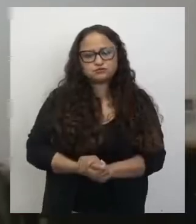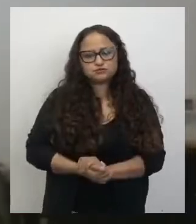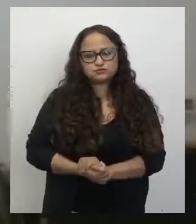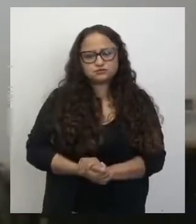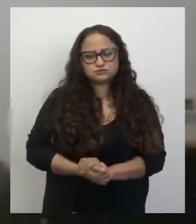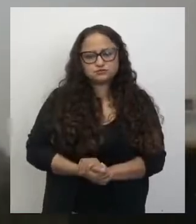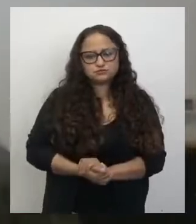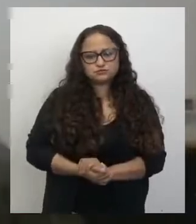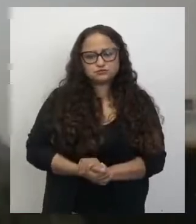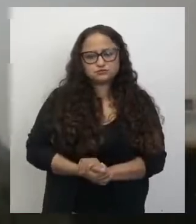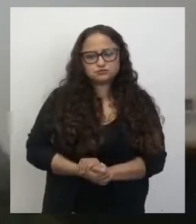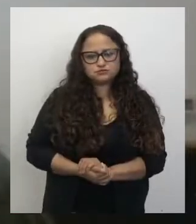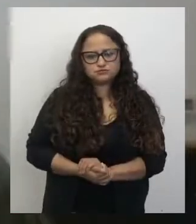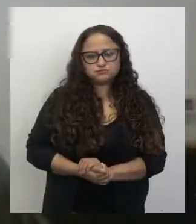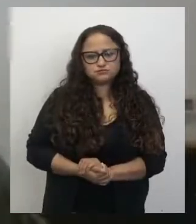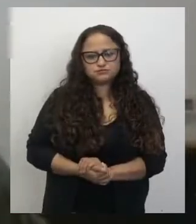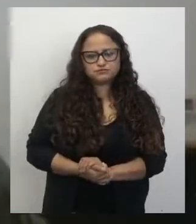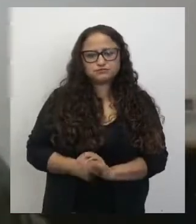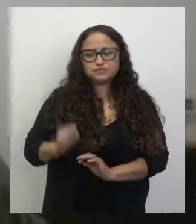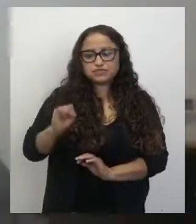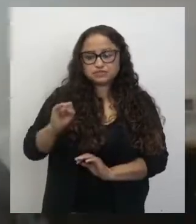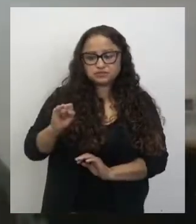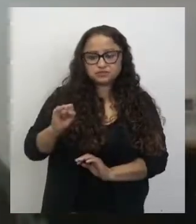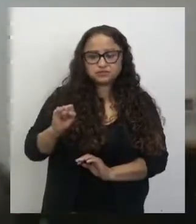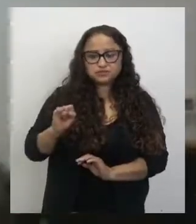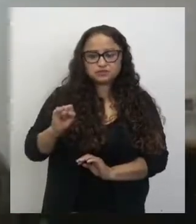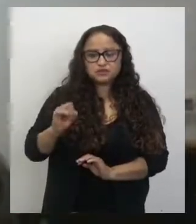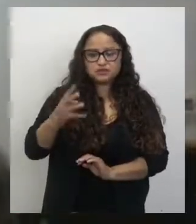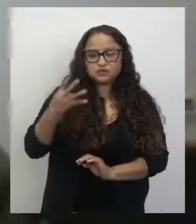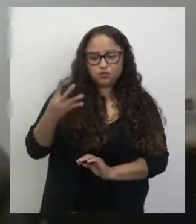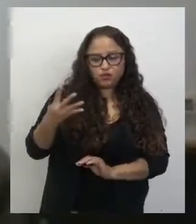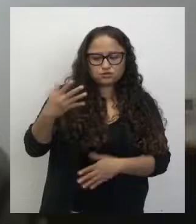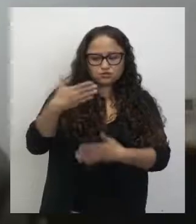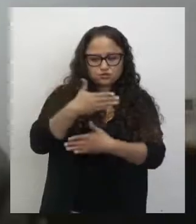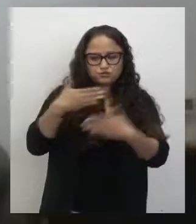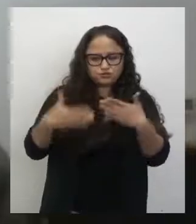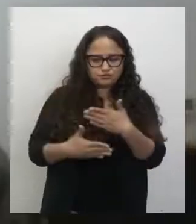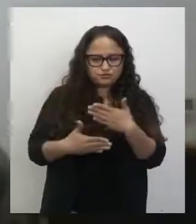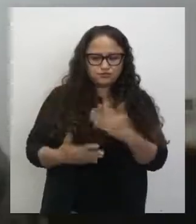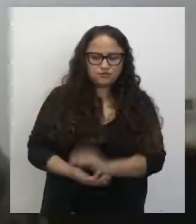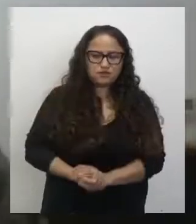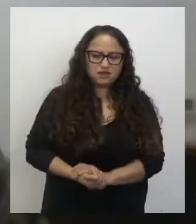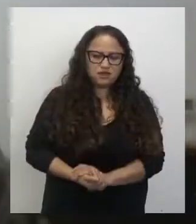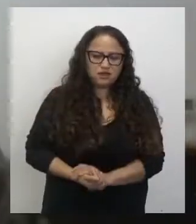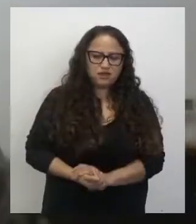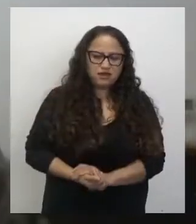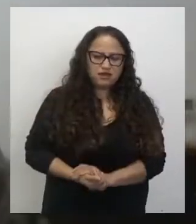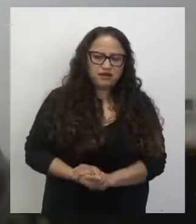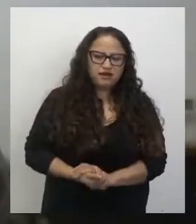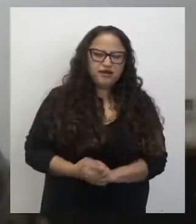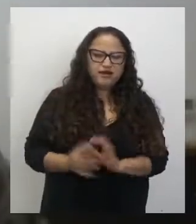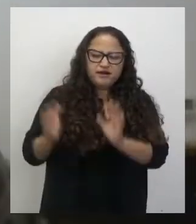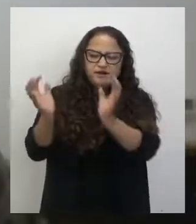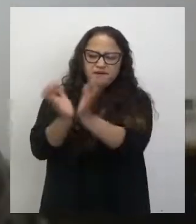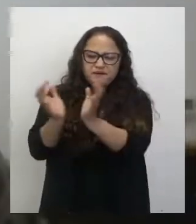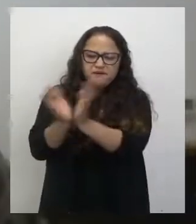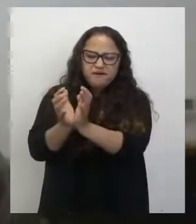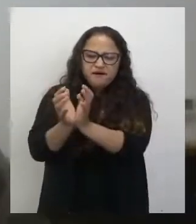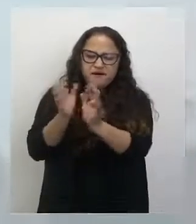Tiago, tá? Se eu não me engano, seria o slide 4, que fala sobre grupos sociais e